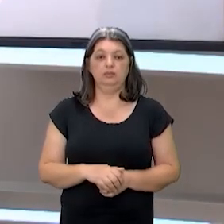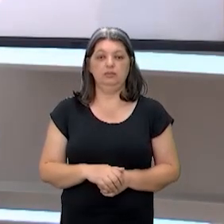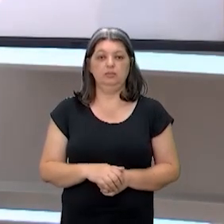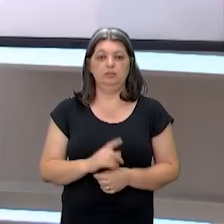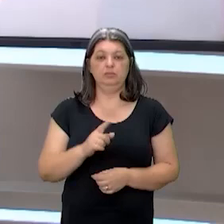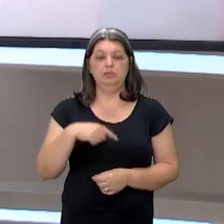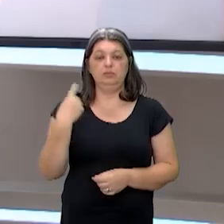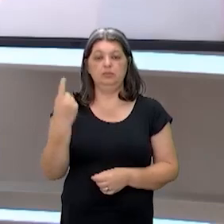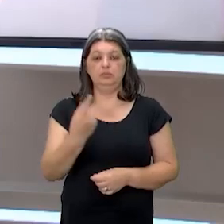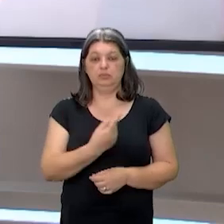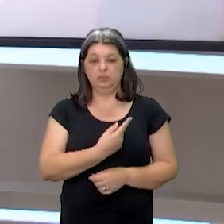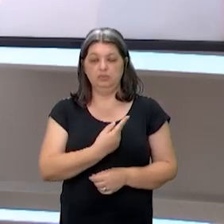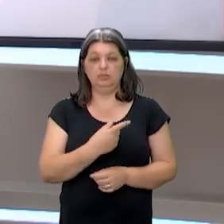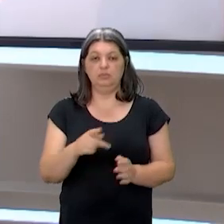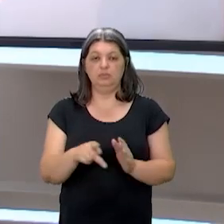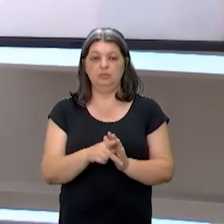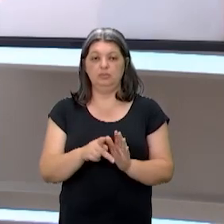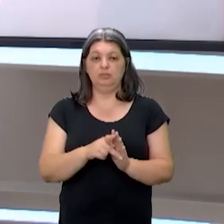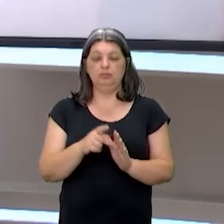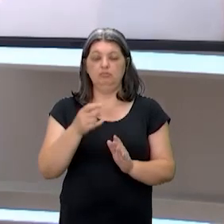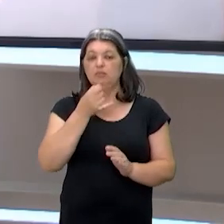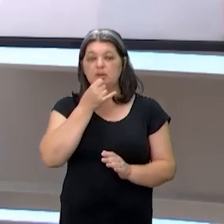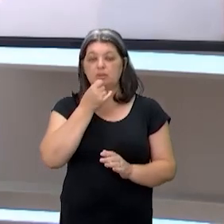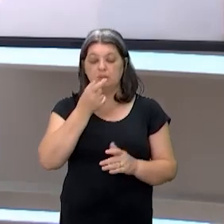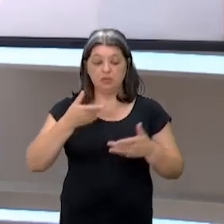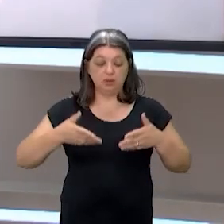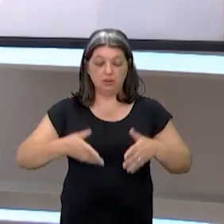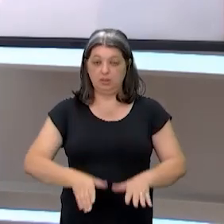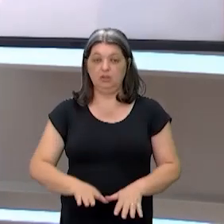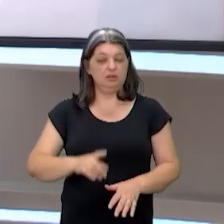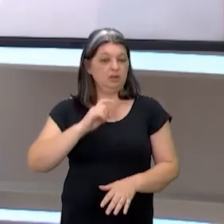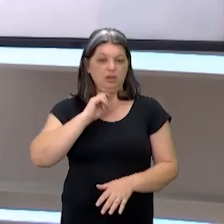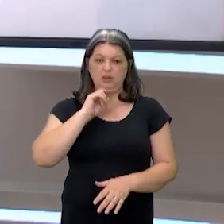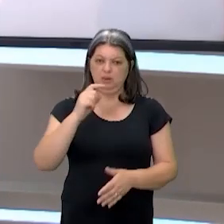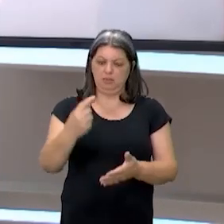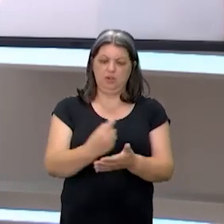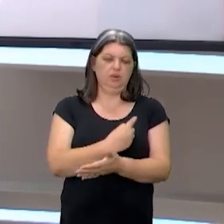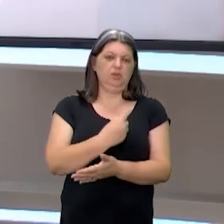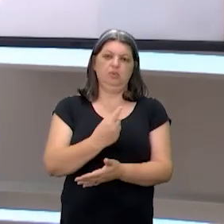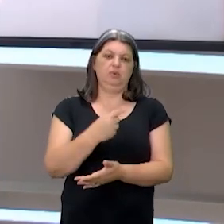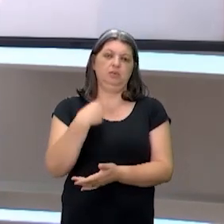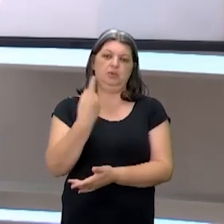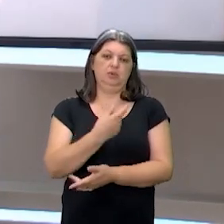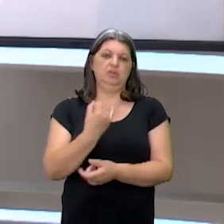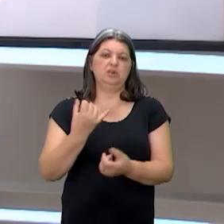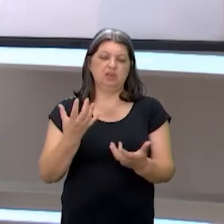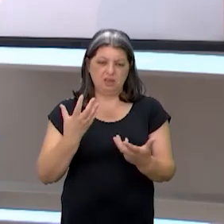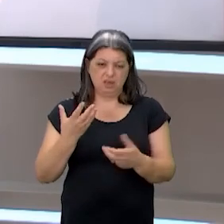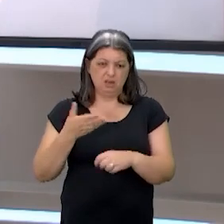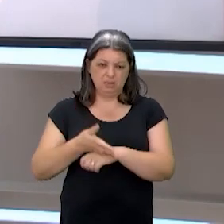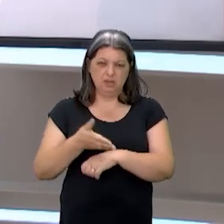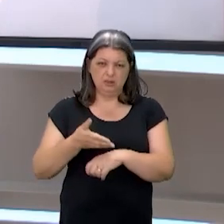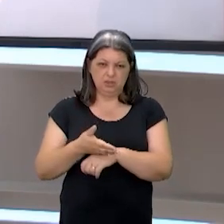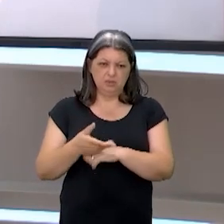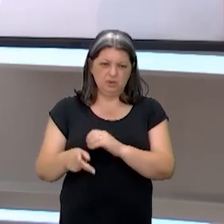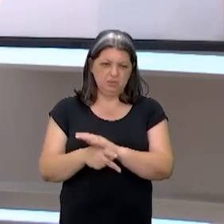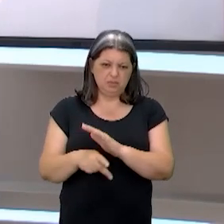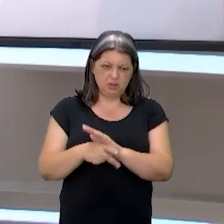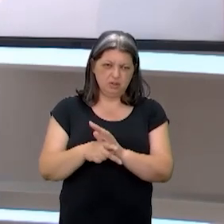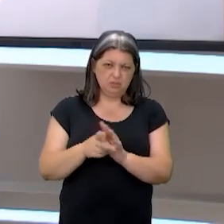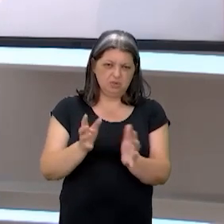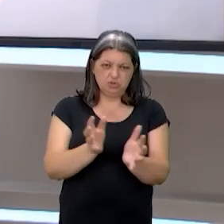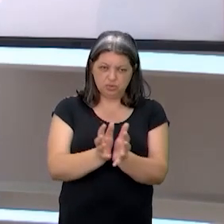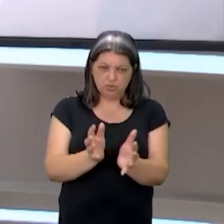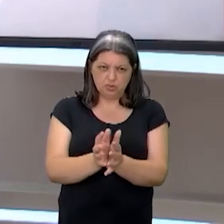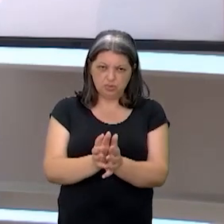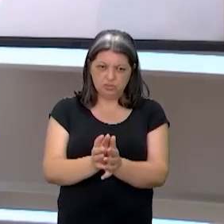gente está inserido, quando a gente nasce, ninguém pergunta para a gente se a gente quer participar de um sistema. A gente